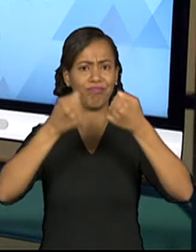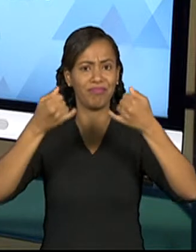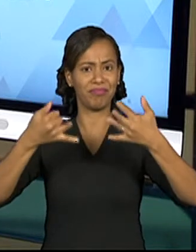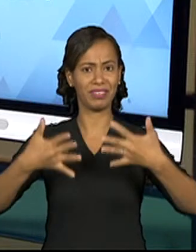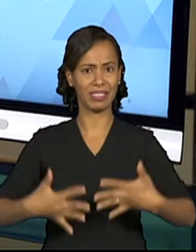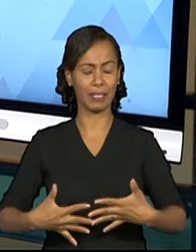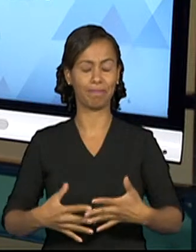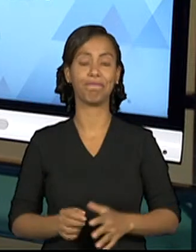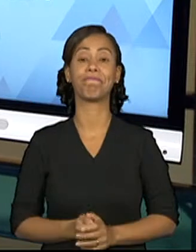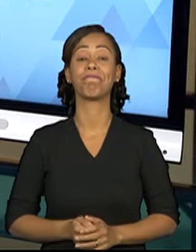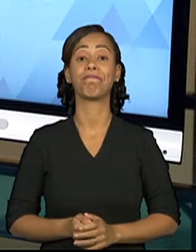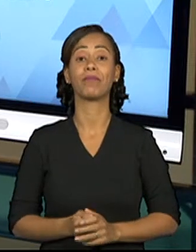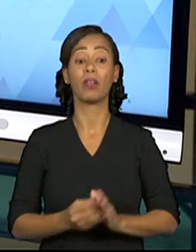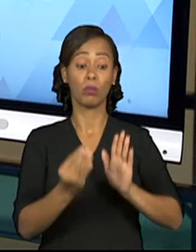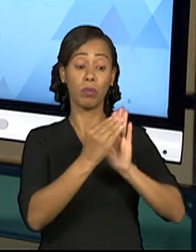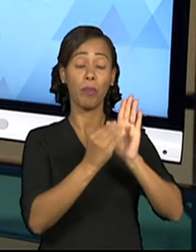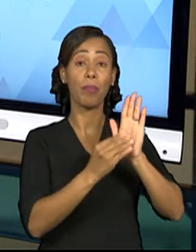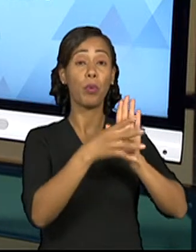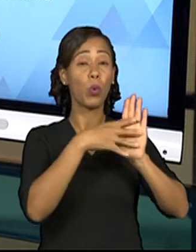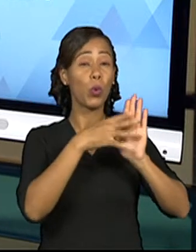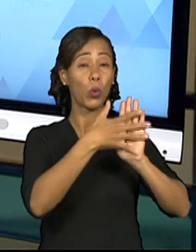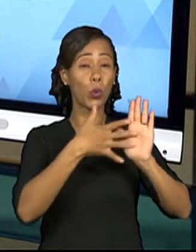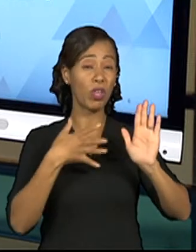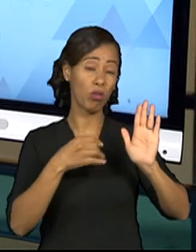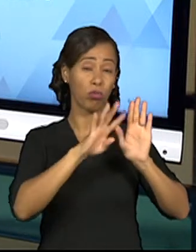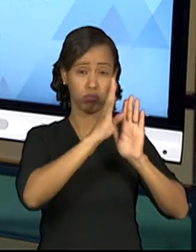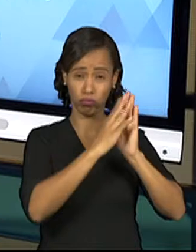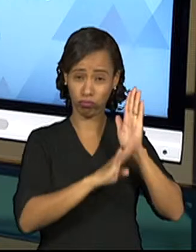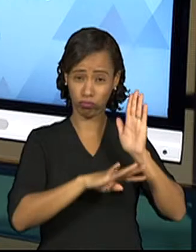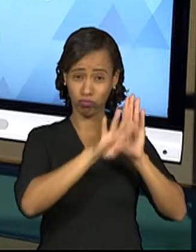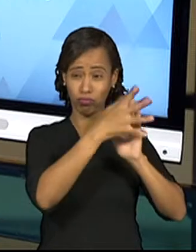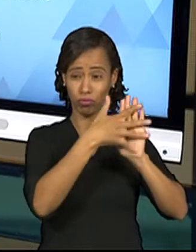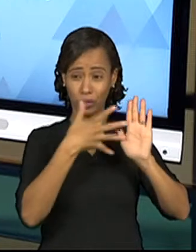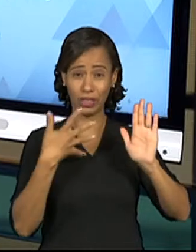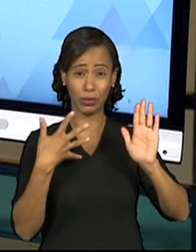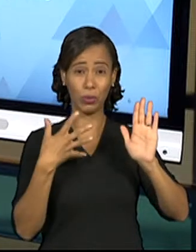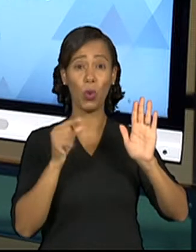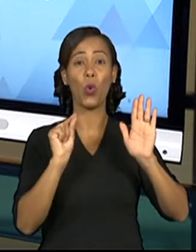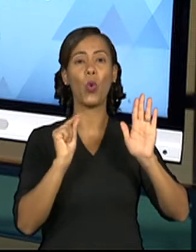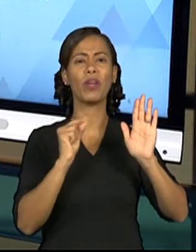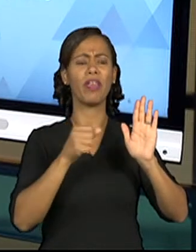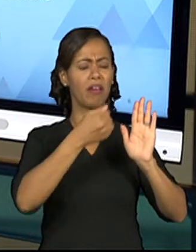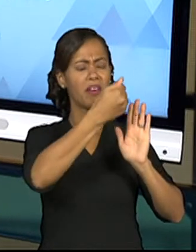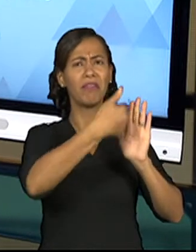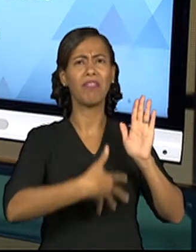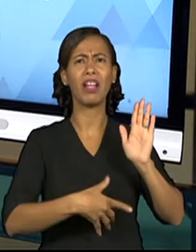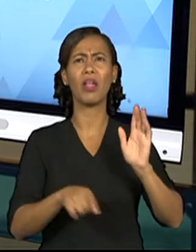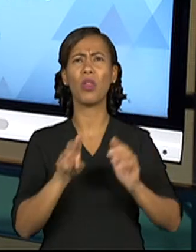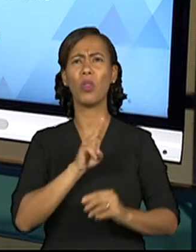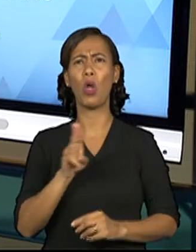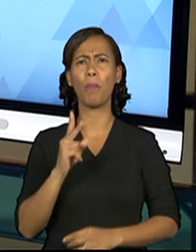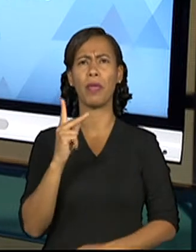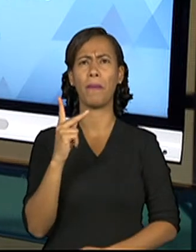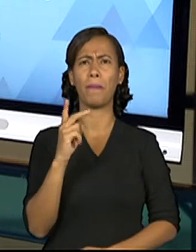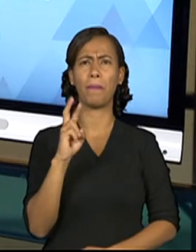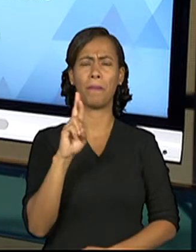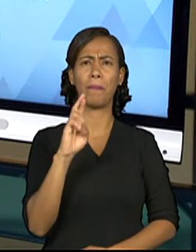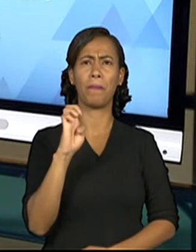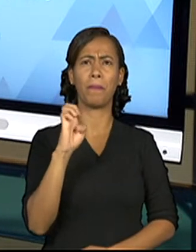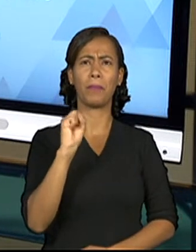Parte do currículo a gente chama de currículo prescrito. No Brasil, alguns autores não